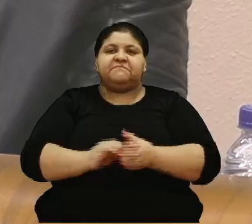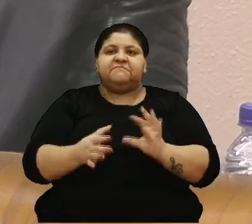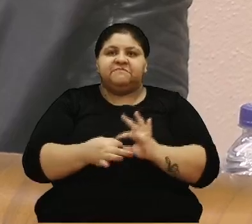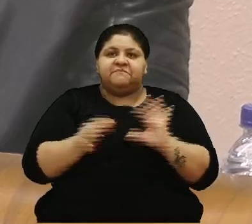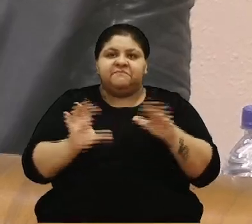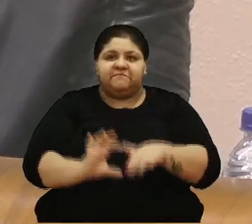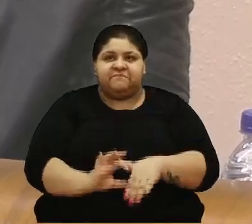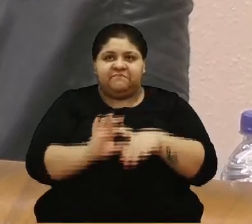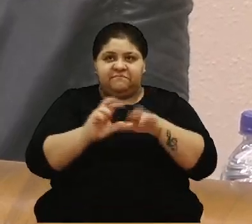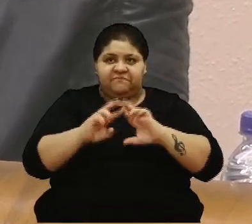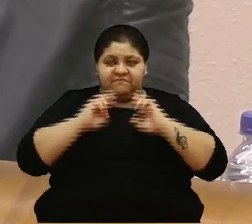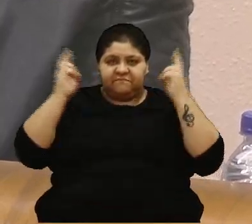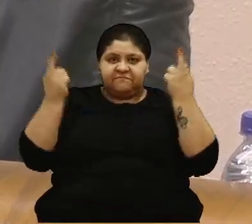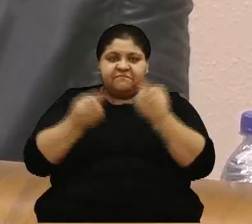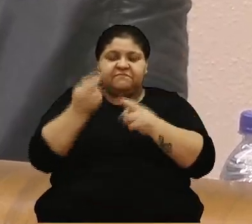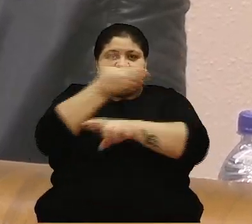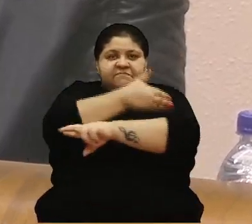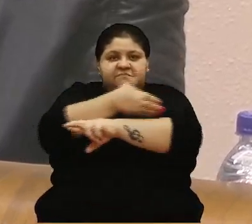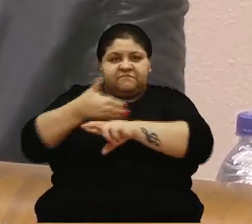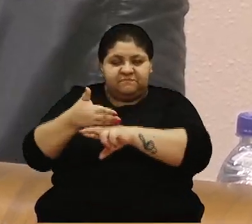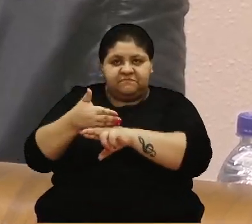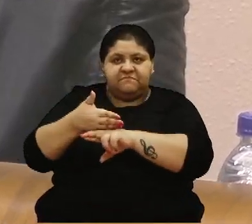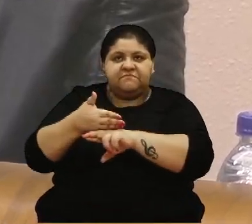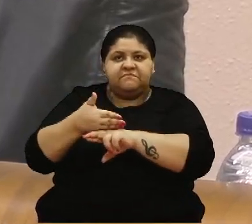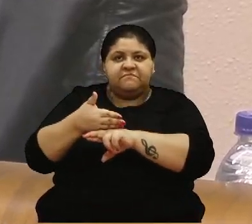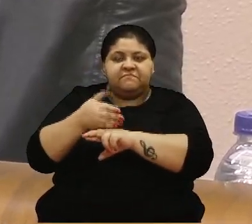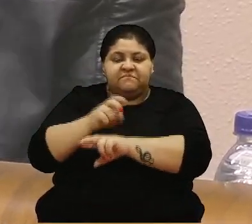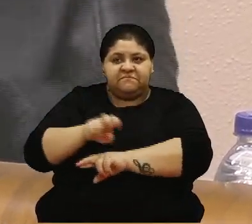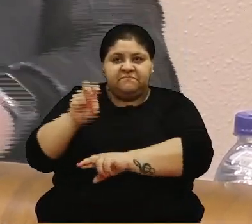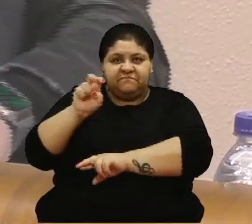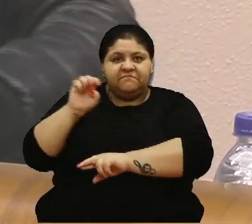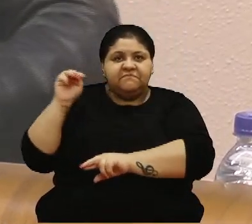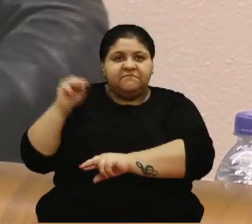Com a anuência dos líderes, essa sessão ordinária abre espaço de 5 minutos